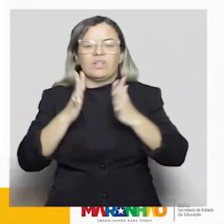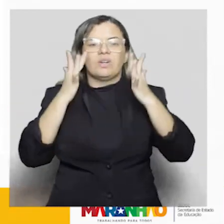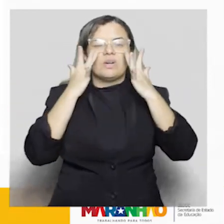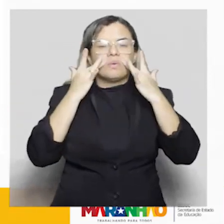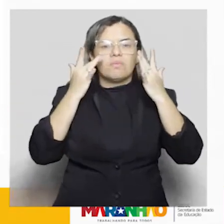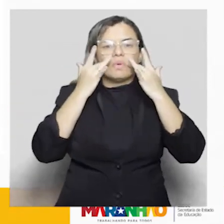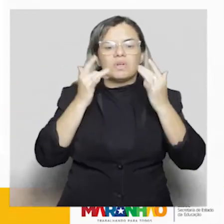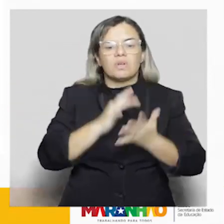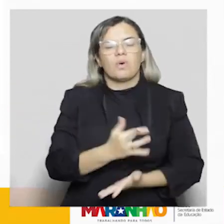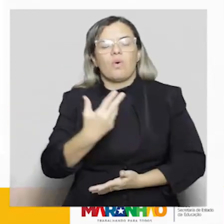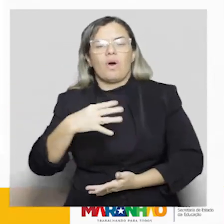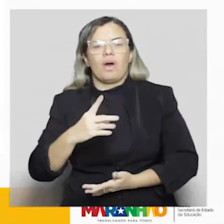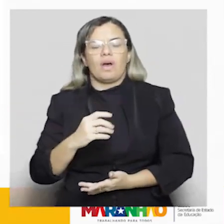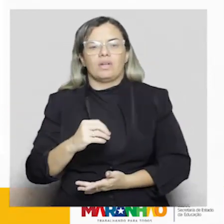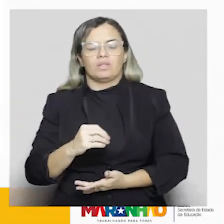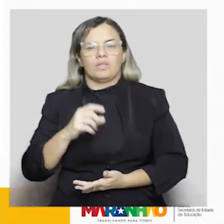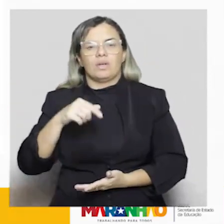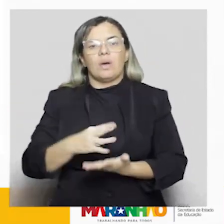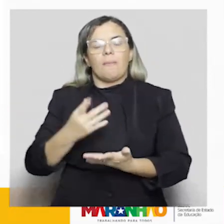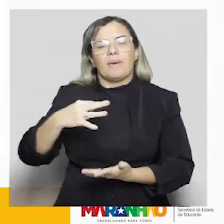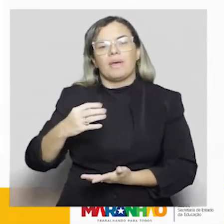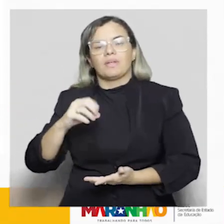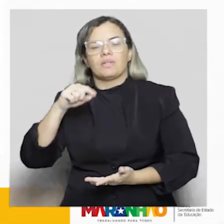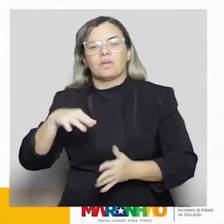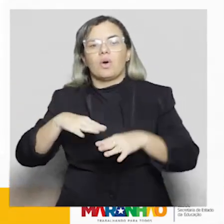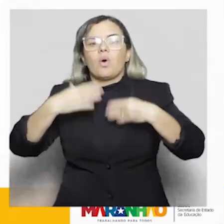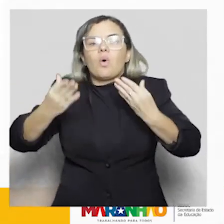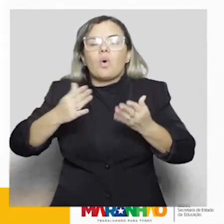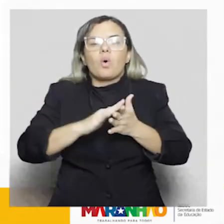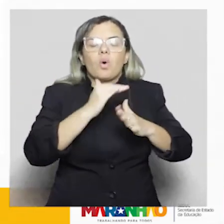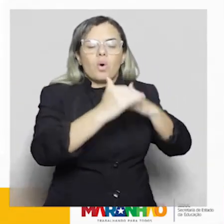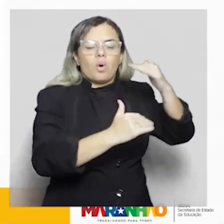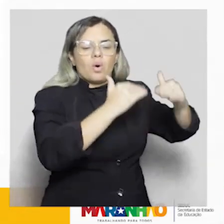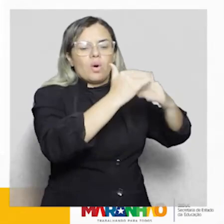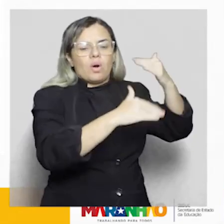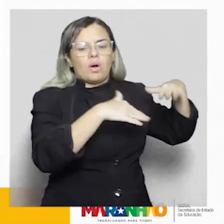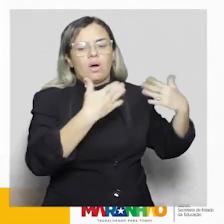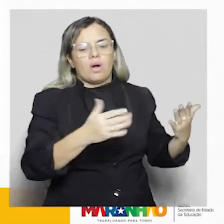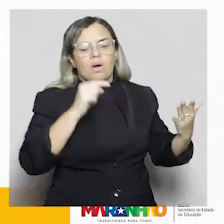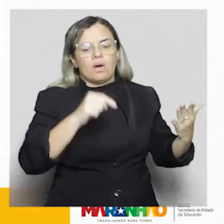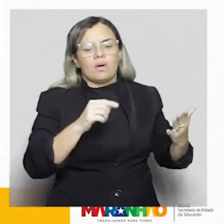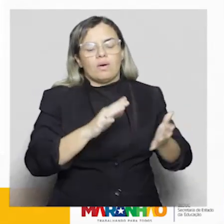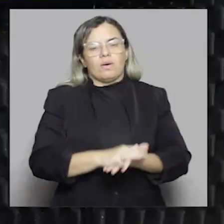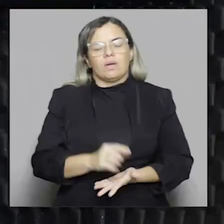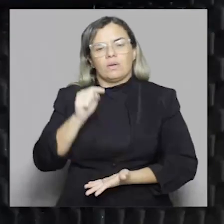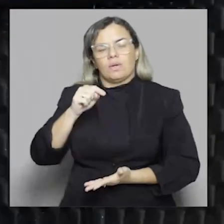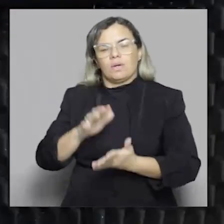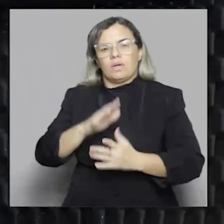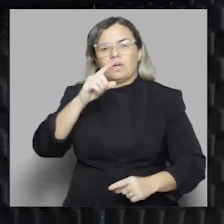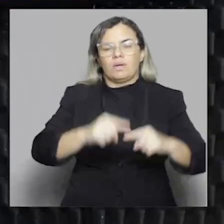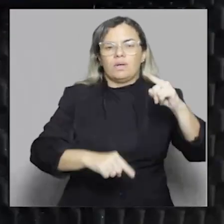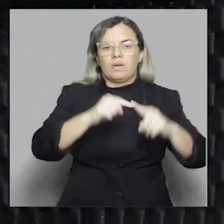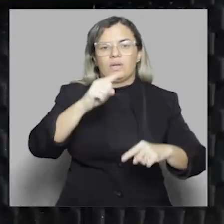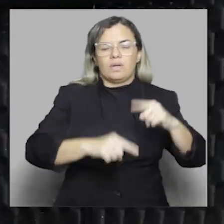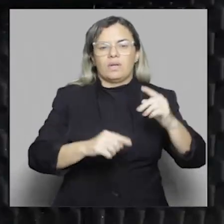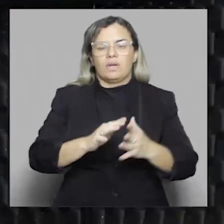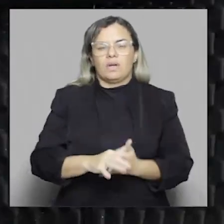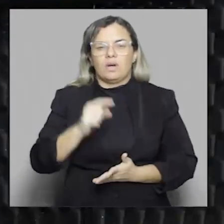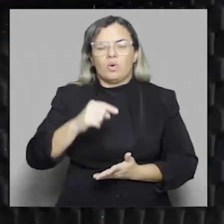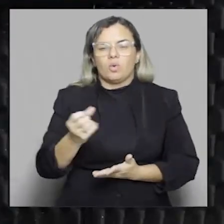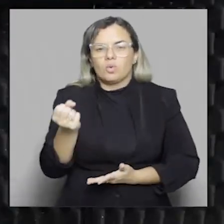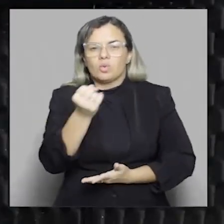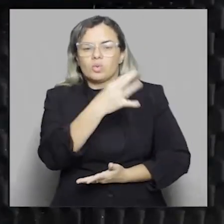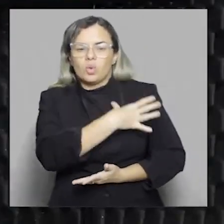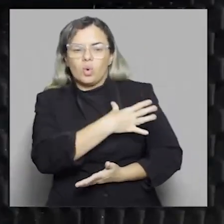isso de ready-made, né? Como ele construiu, tem um quê a mais. O ready-made é justamente um objeto que você ressignifica.